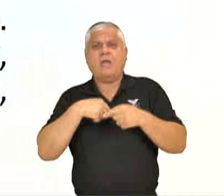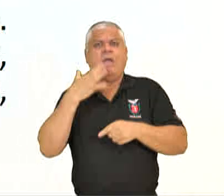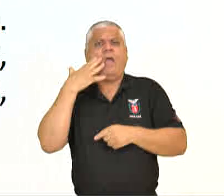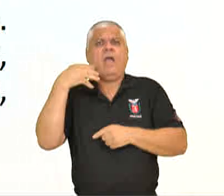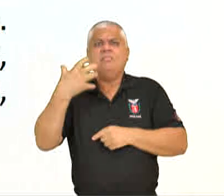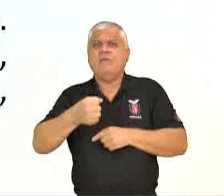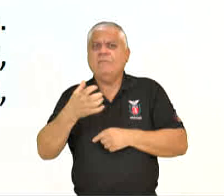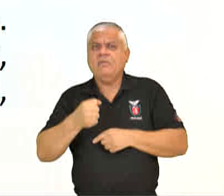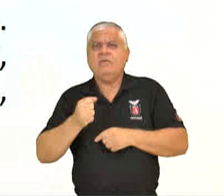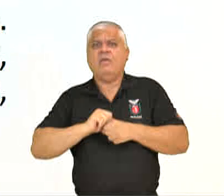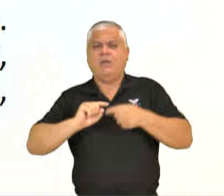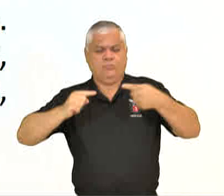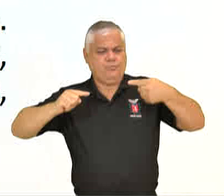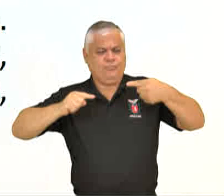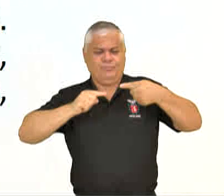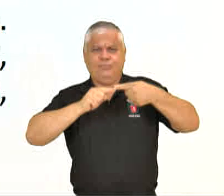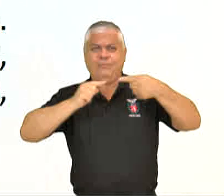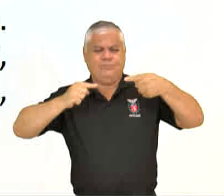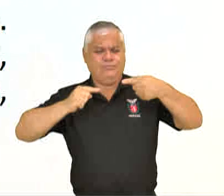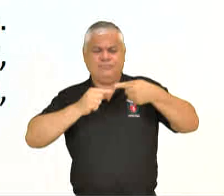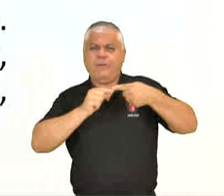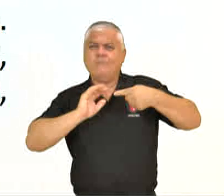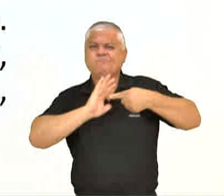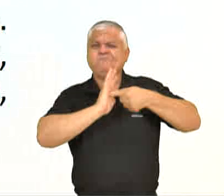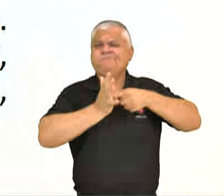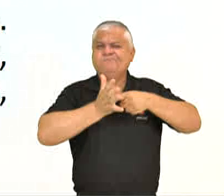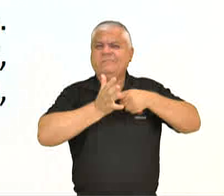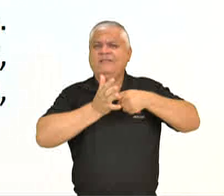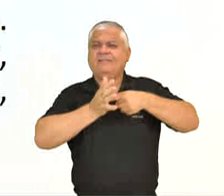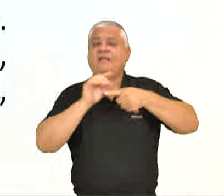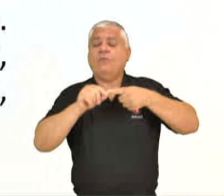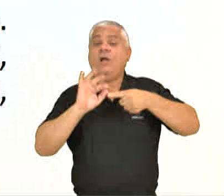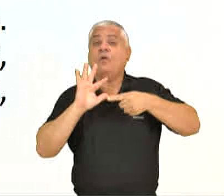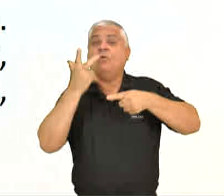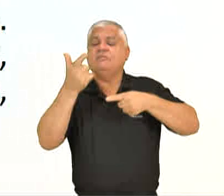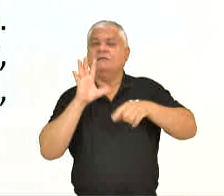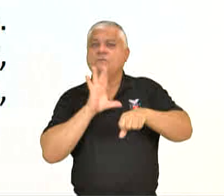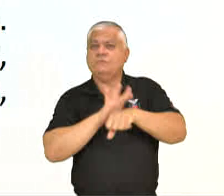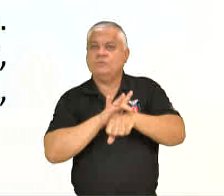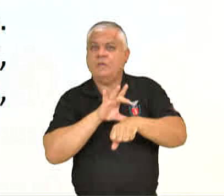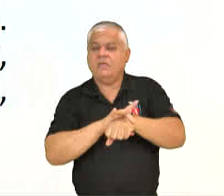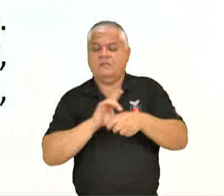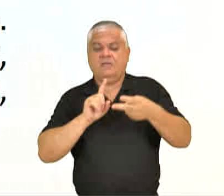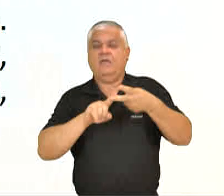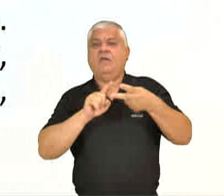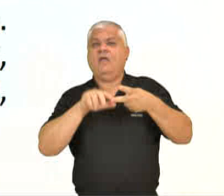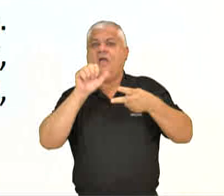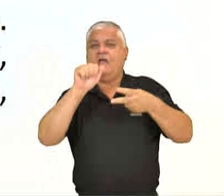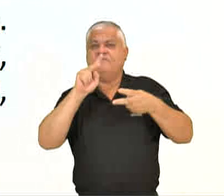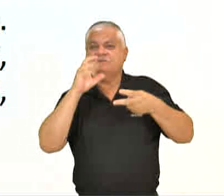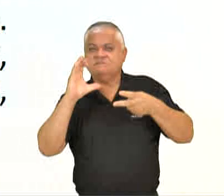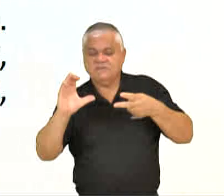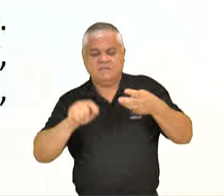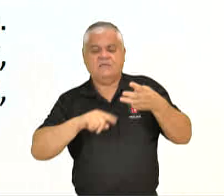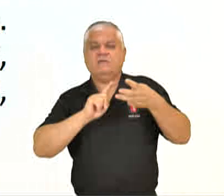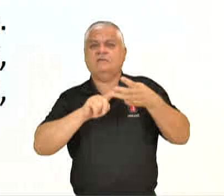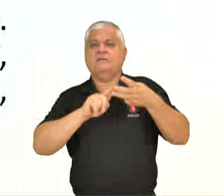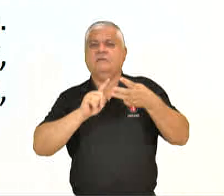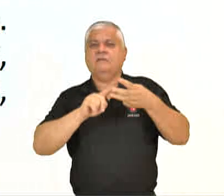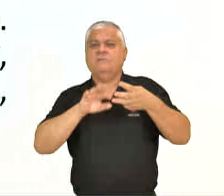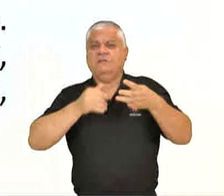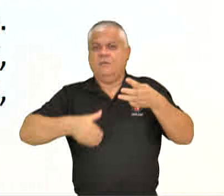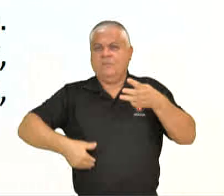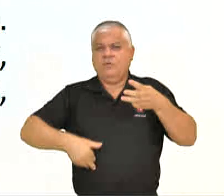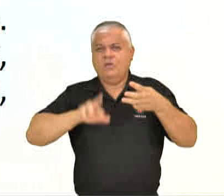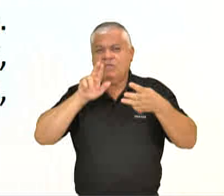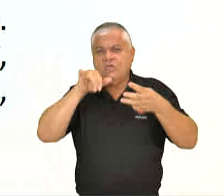dos vasos sanguíneos pelas hemácias. Esses sintomas podem causar infecções, AVC, perda de função de órgãos vitais, como